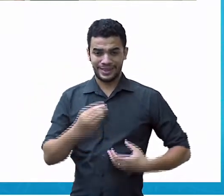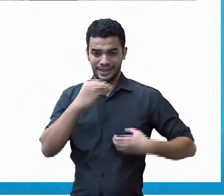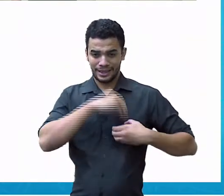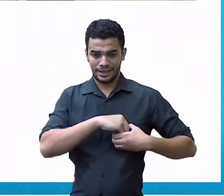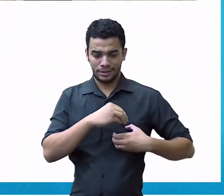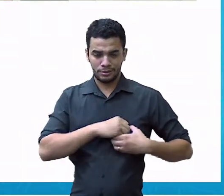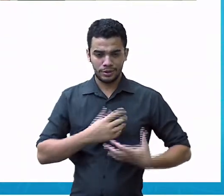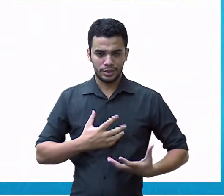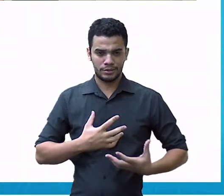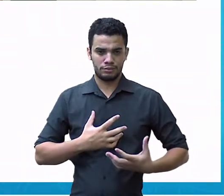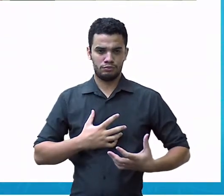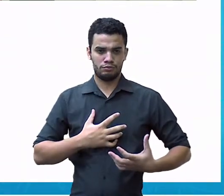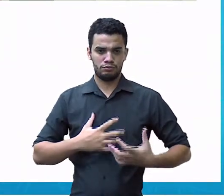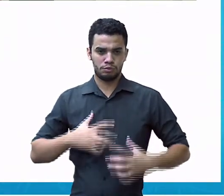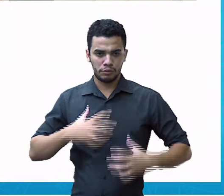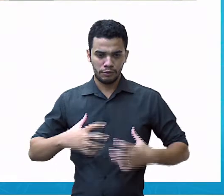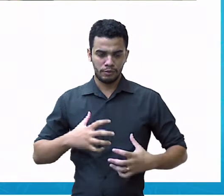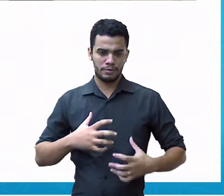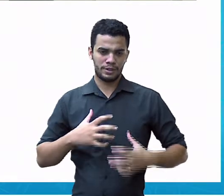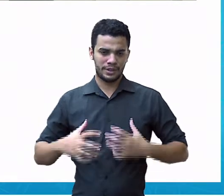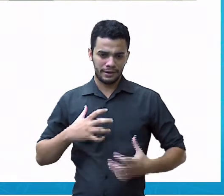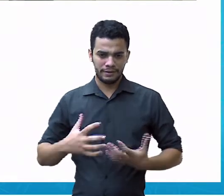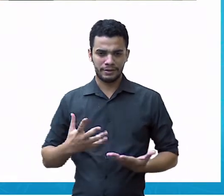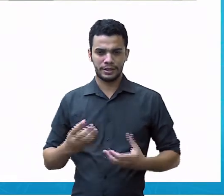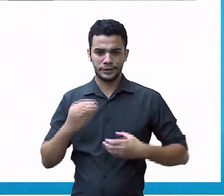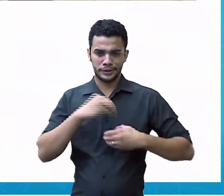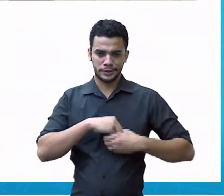portanto, é vital, é